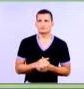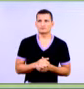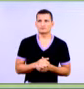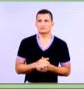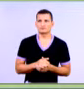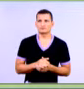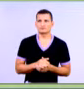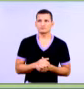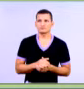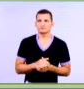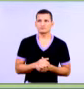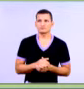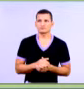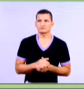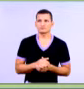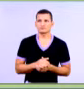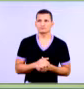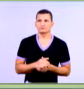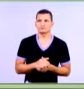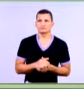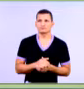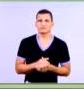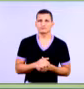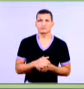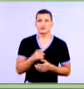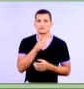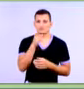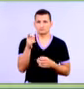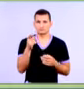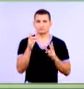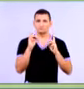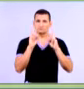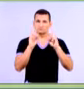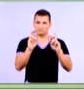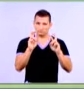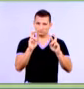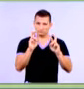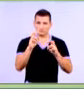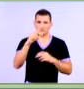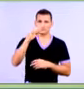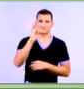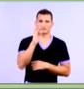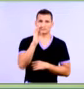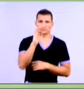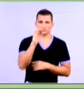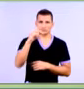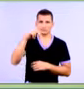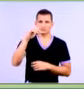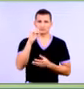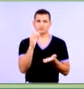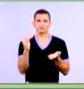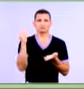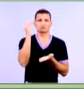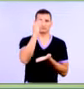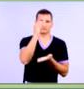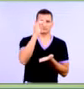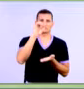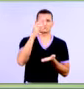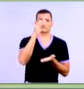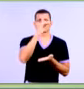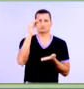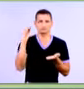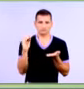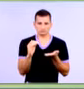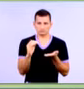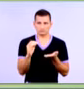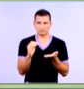invertida aqui, ó, 0, 1, 2. O que você tem que perceber é que o topo é incrementado ou o topo é decrementado.